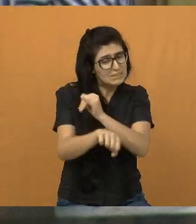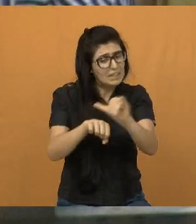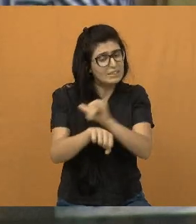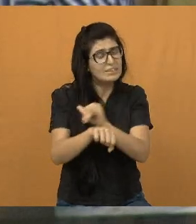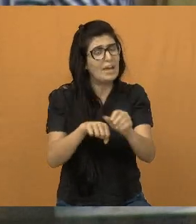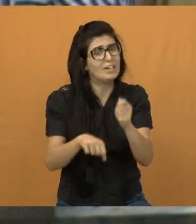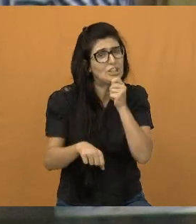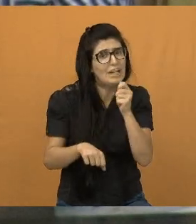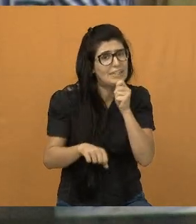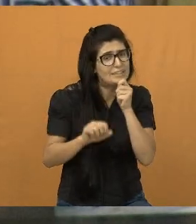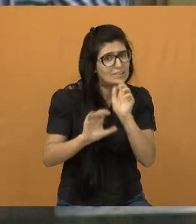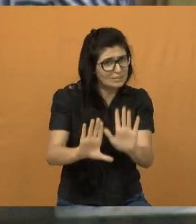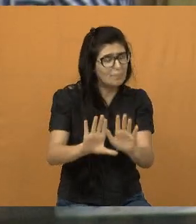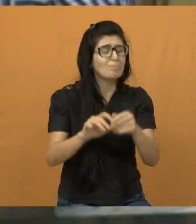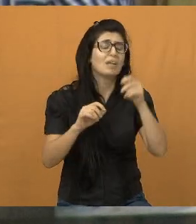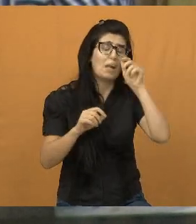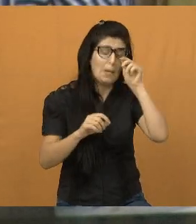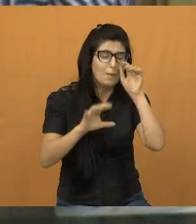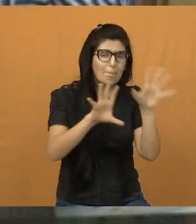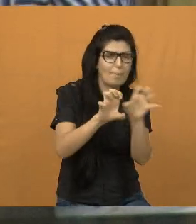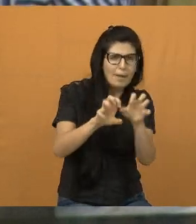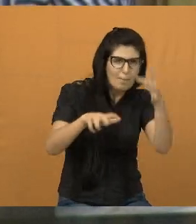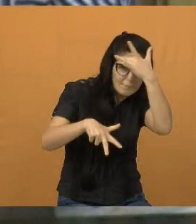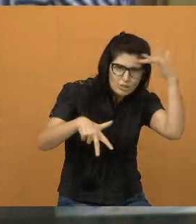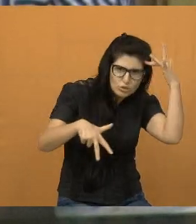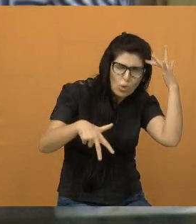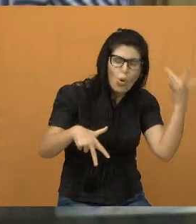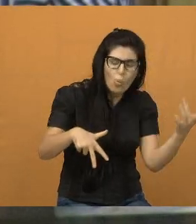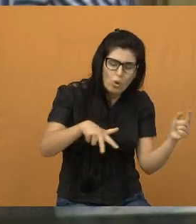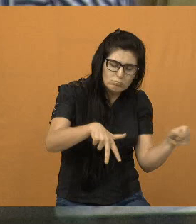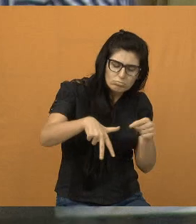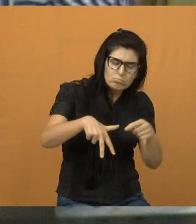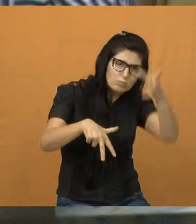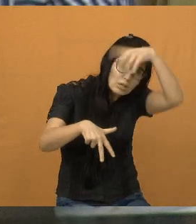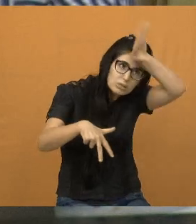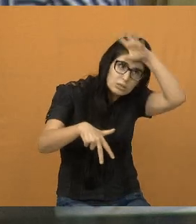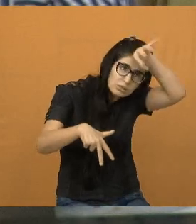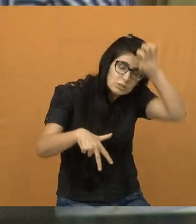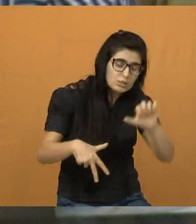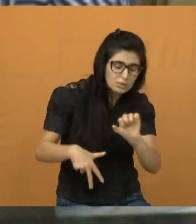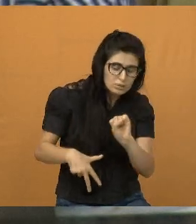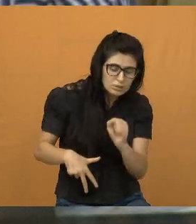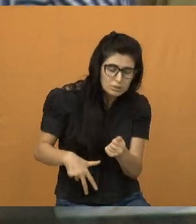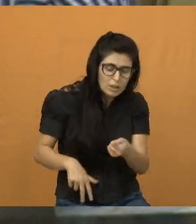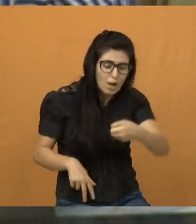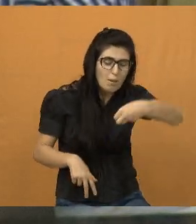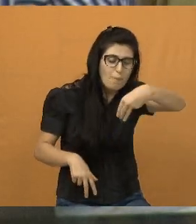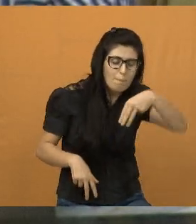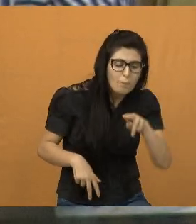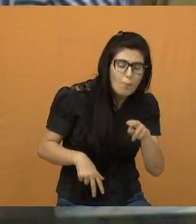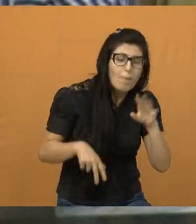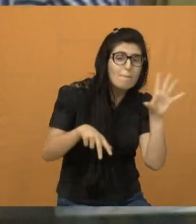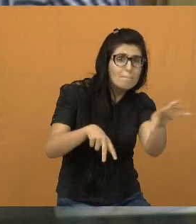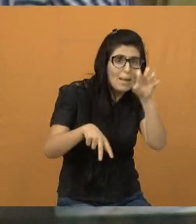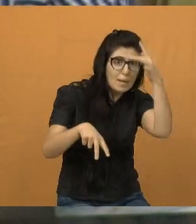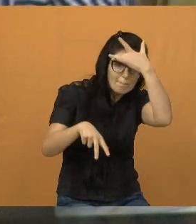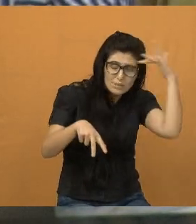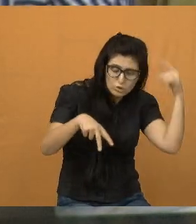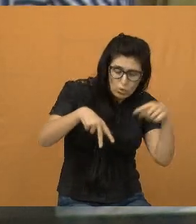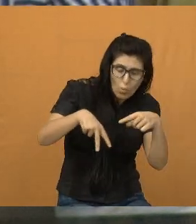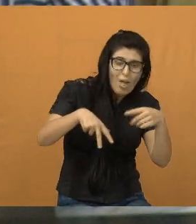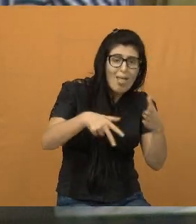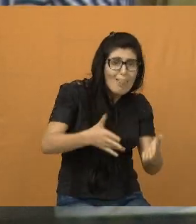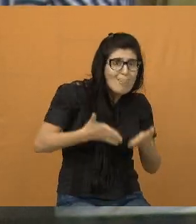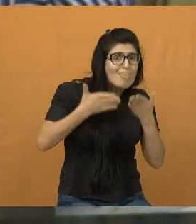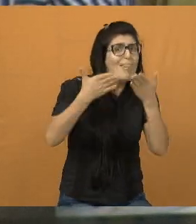SAMU pegando o paciente que tem o convênio e levando ao seu hospital. O que a gente precisa agora? A gente precisa exatamente